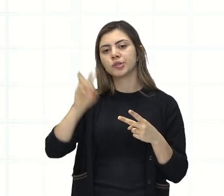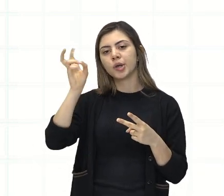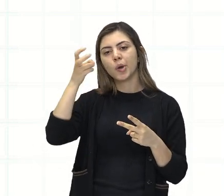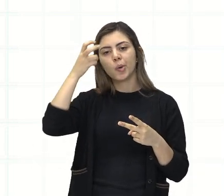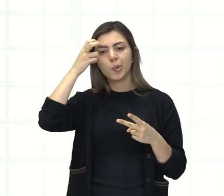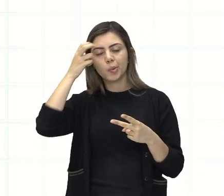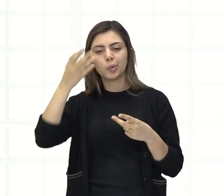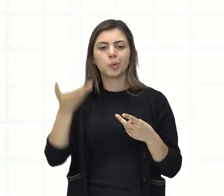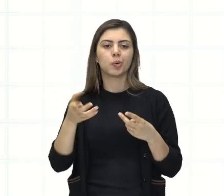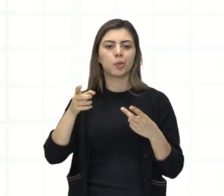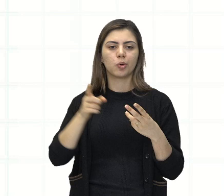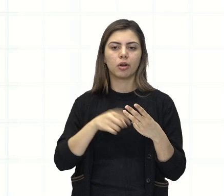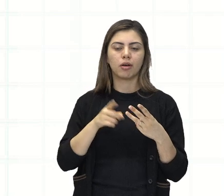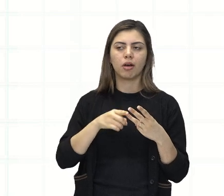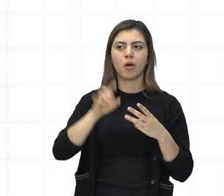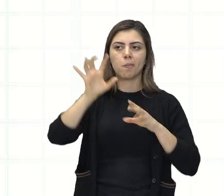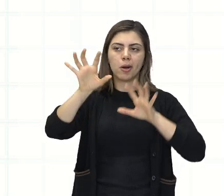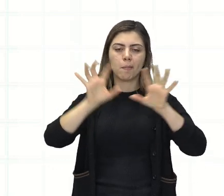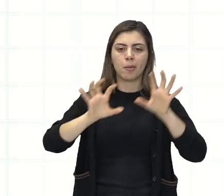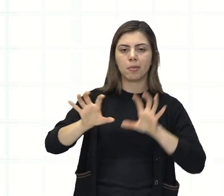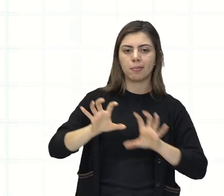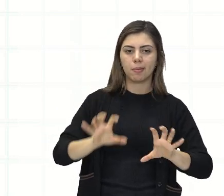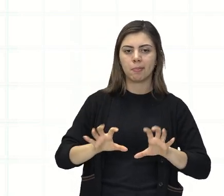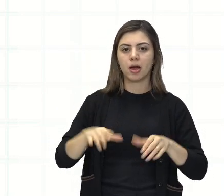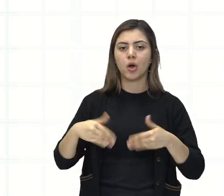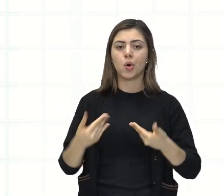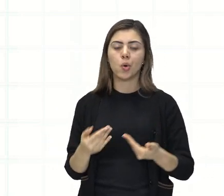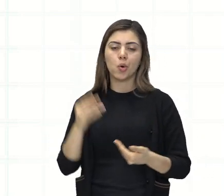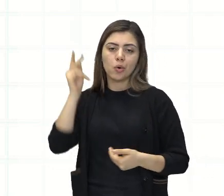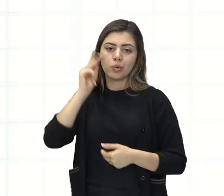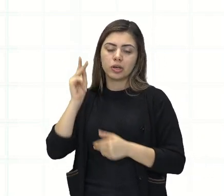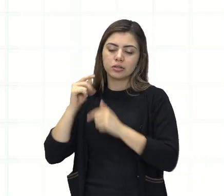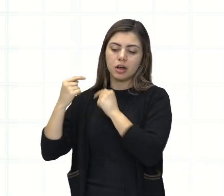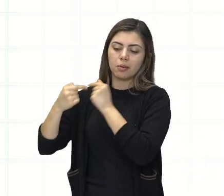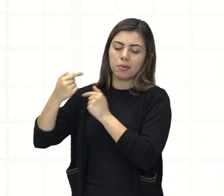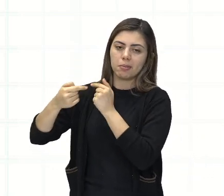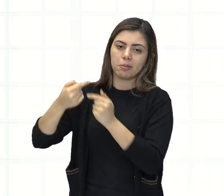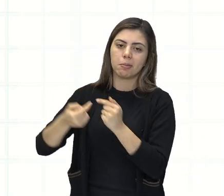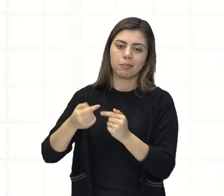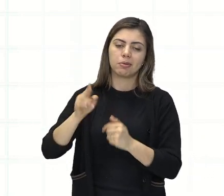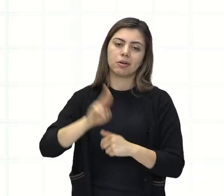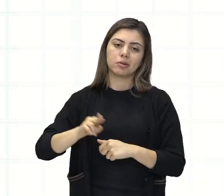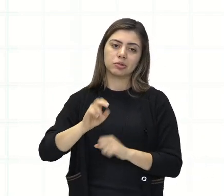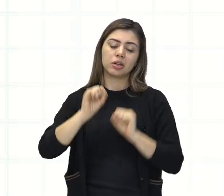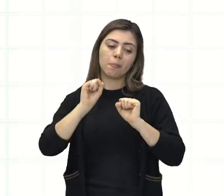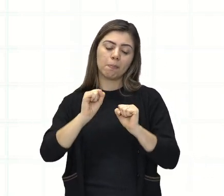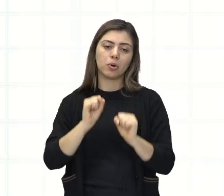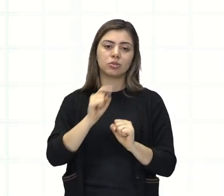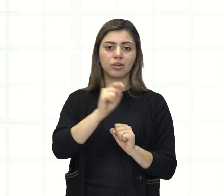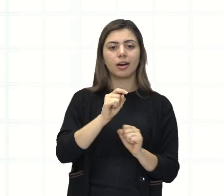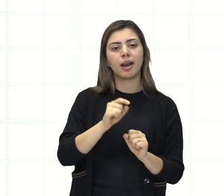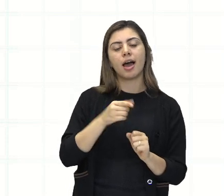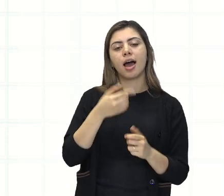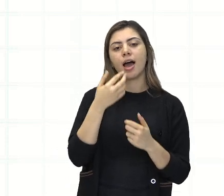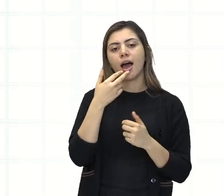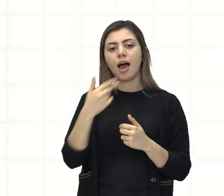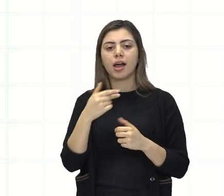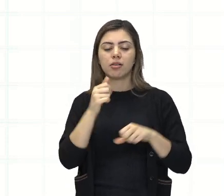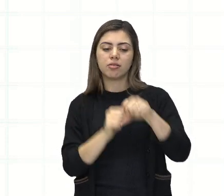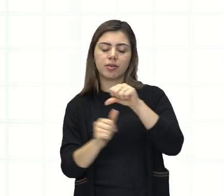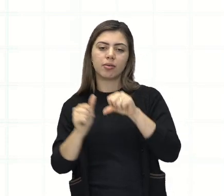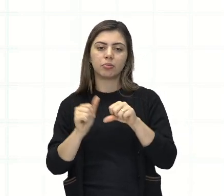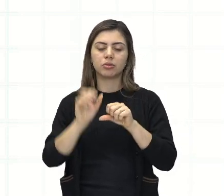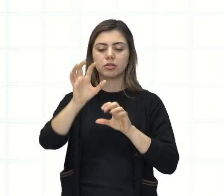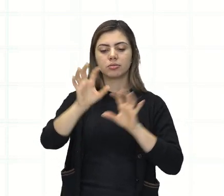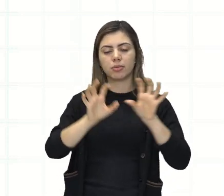né, culturais e regionais e também históricas em que é